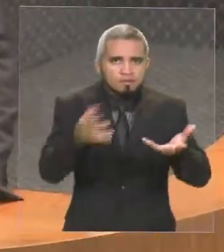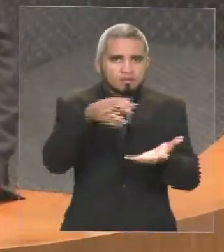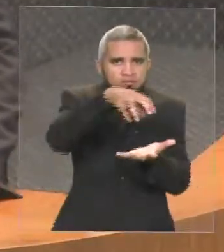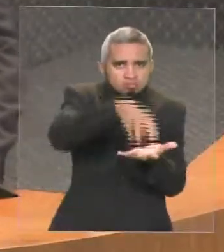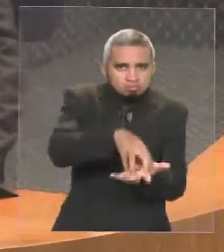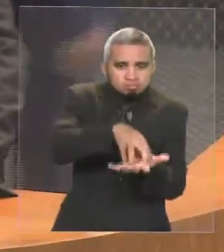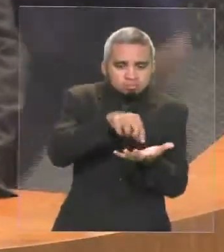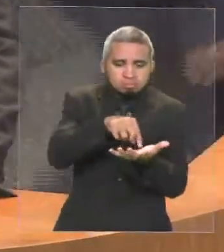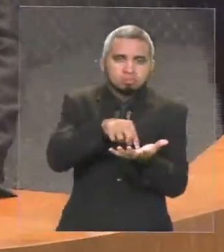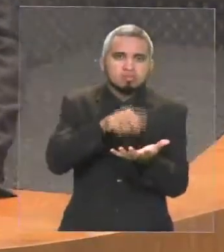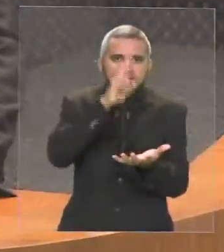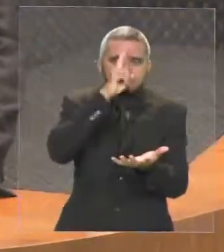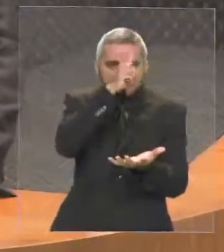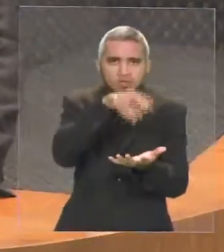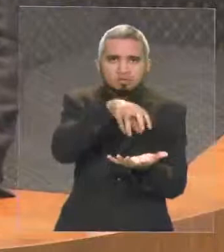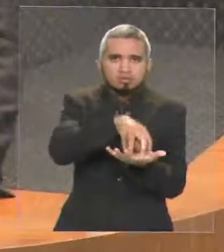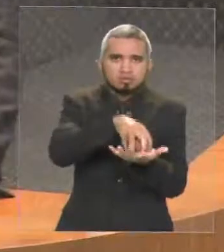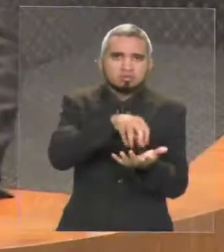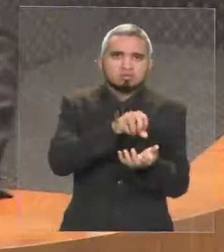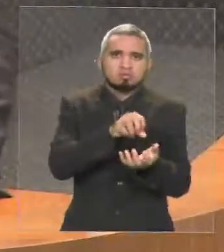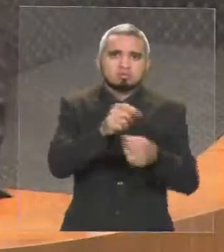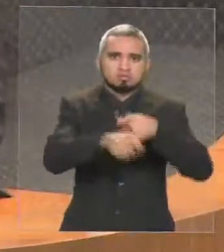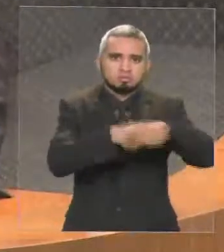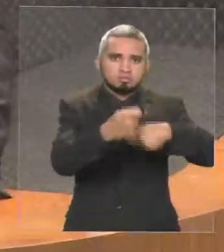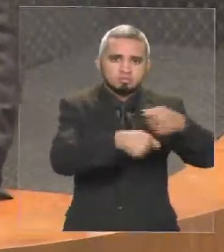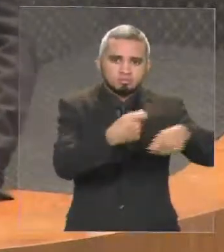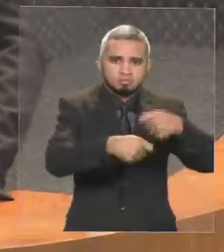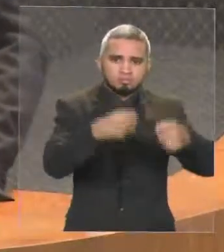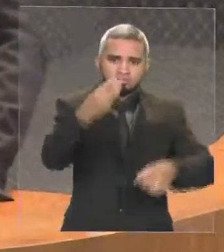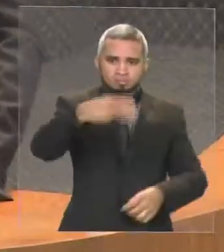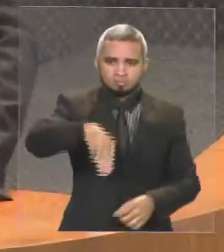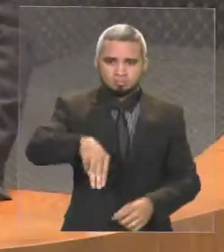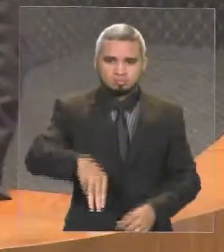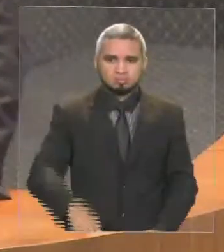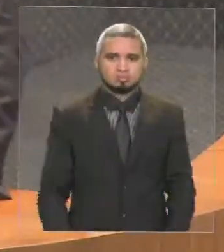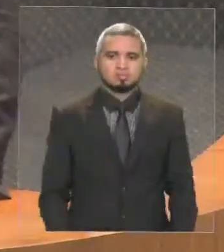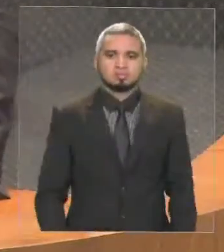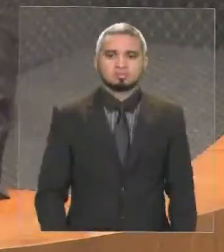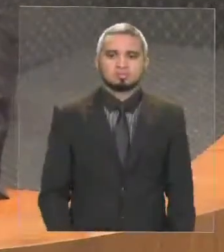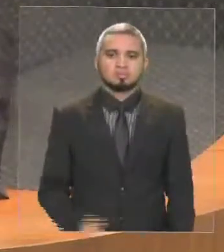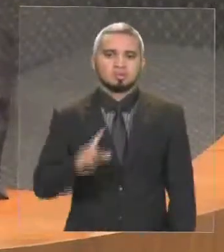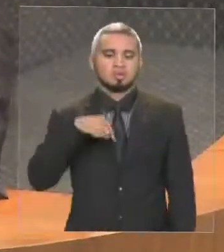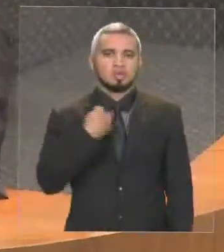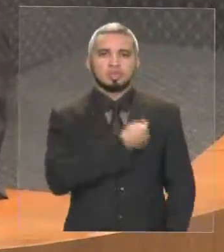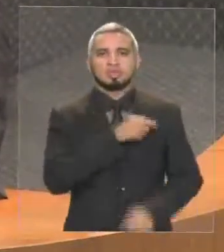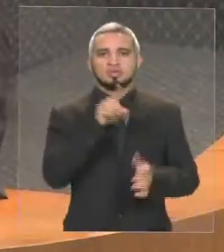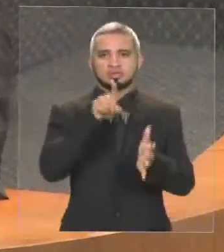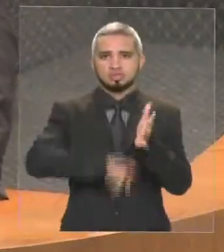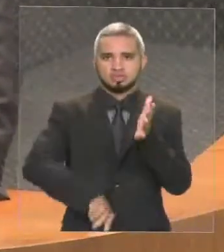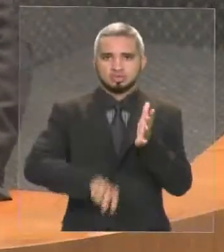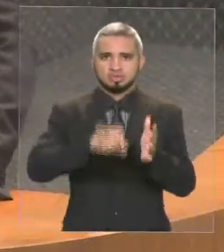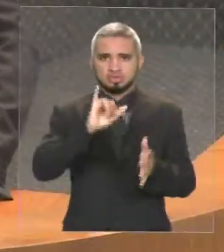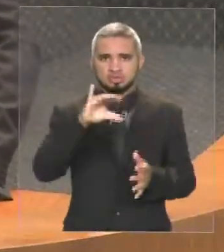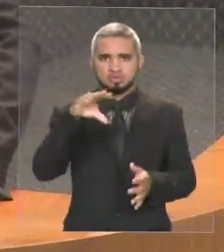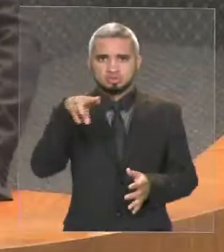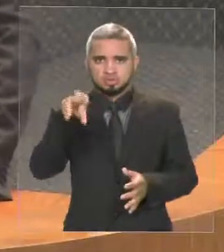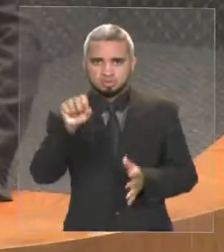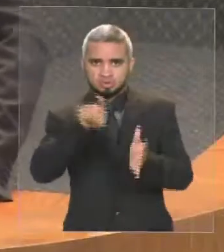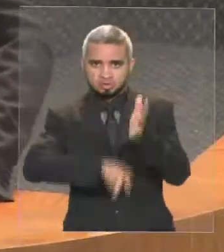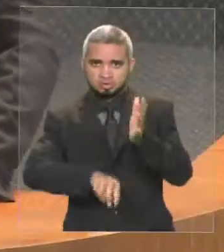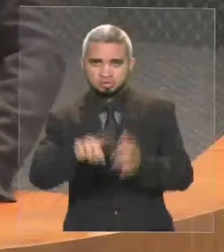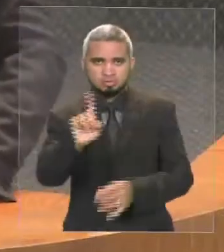no estado do Maranhão. Dessa forma, ninguém está diminuindo a alíquota do ICMS, que hoje